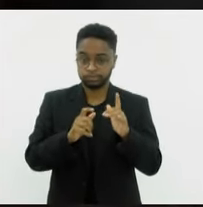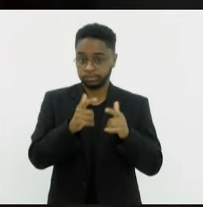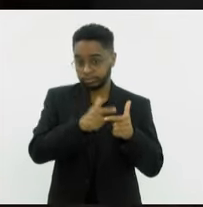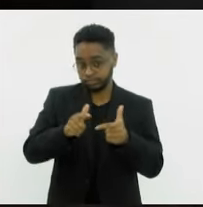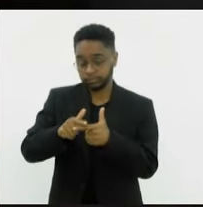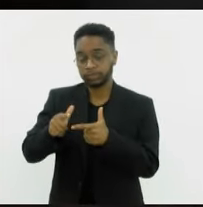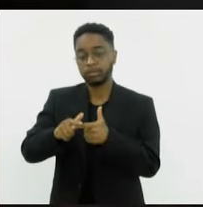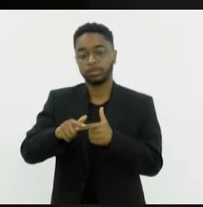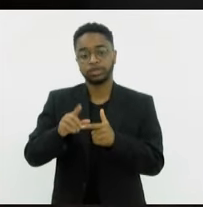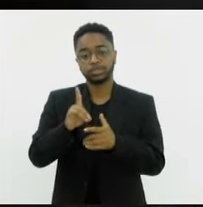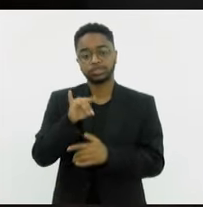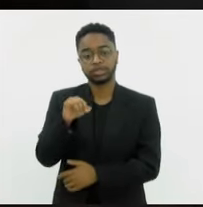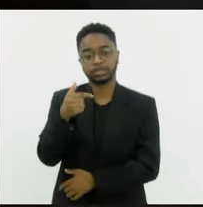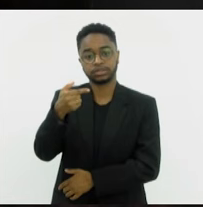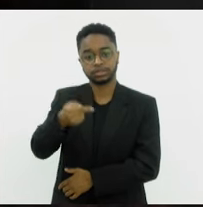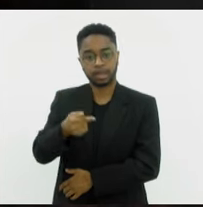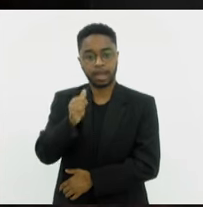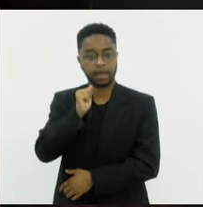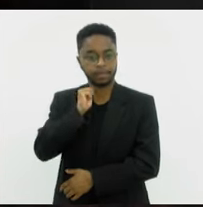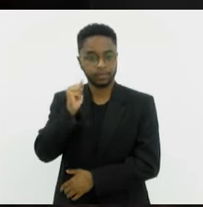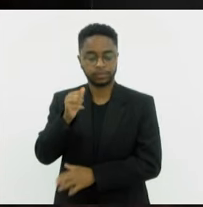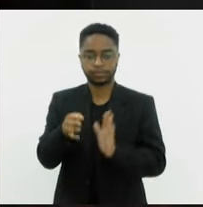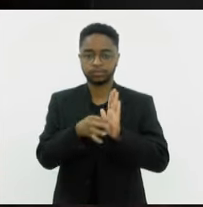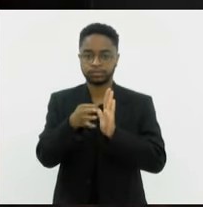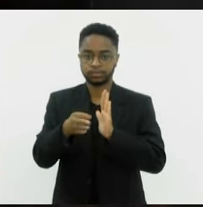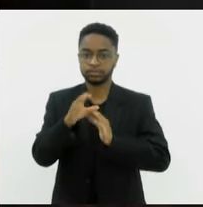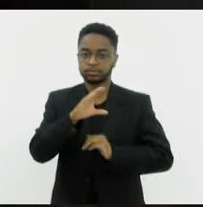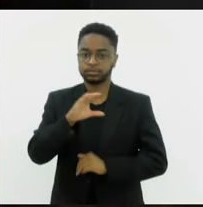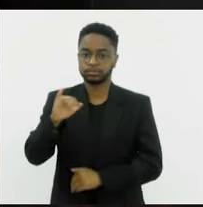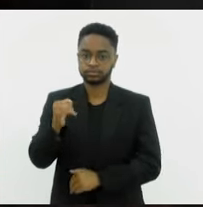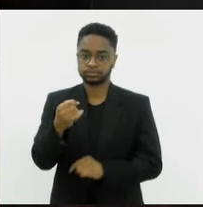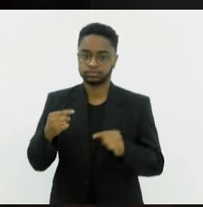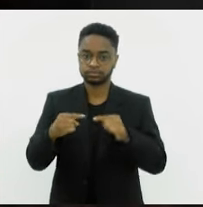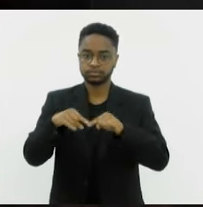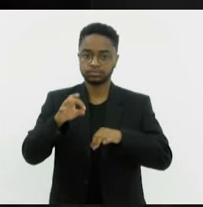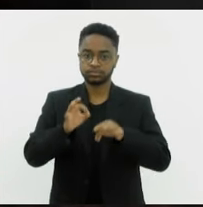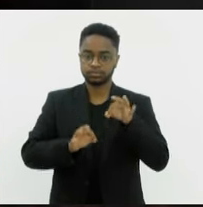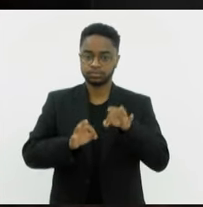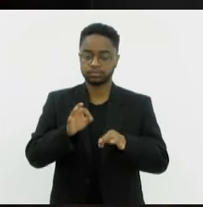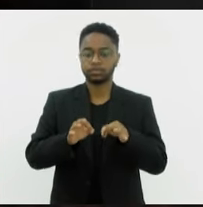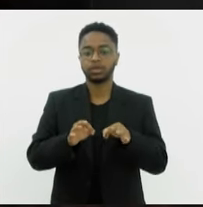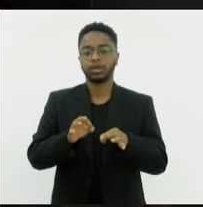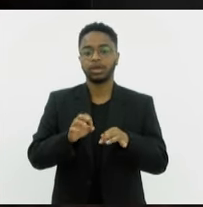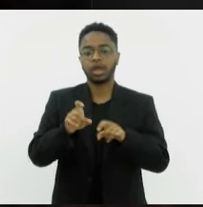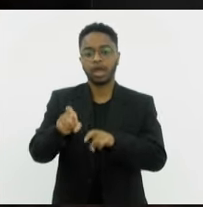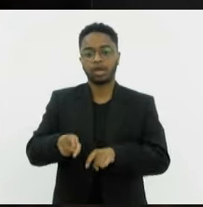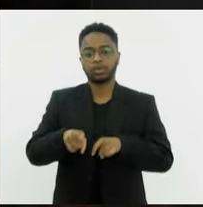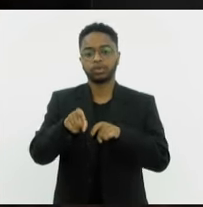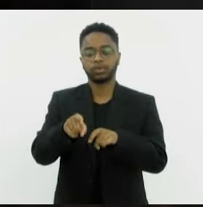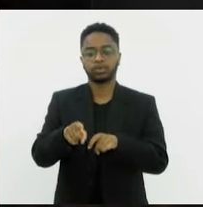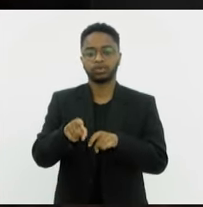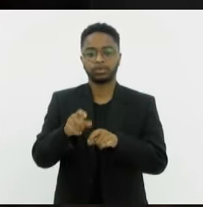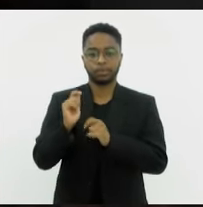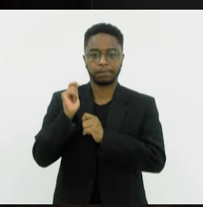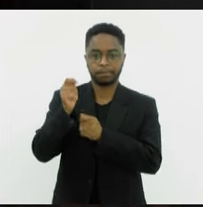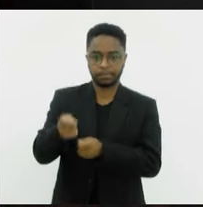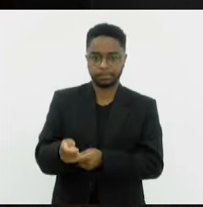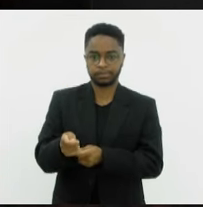de abril. Pareceres das Comissões de Constituição e Justiça pela Juridicidade, de Agricultura e Pecuária